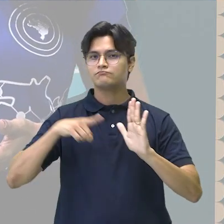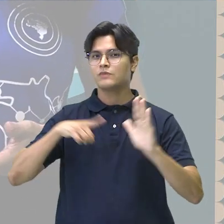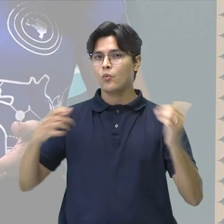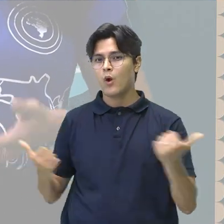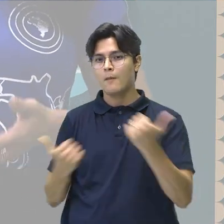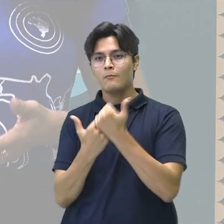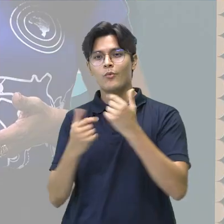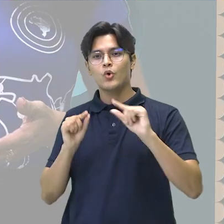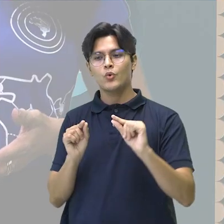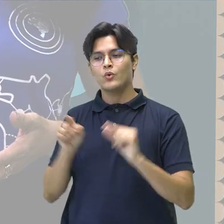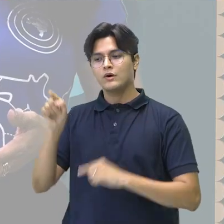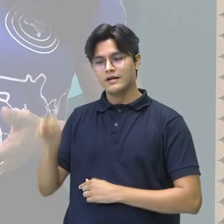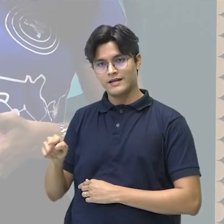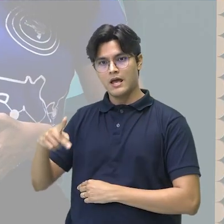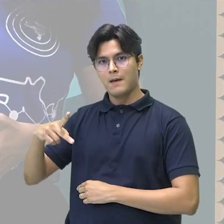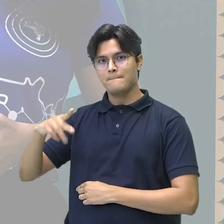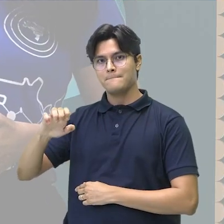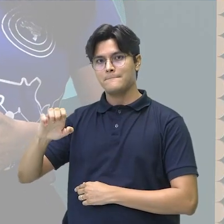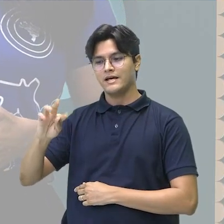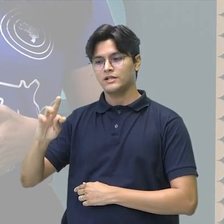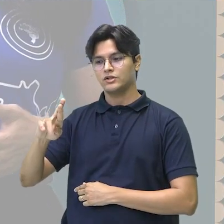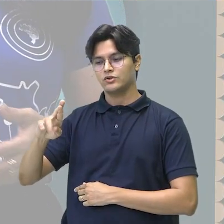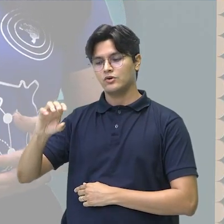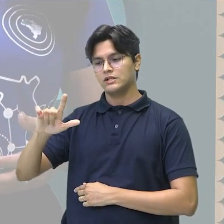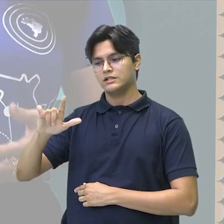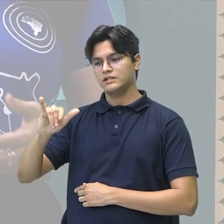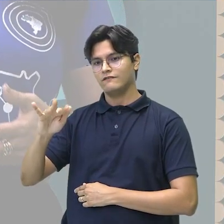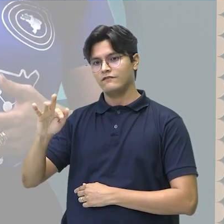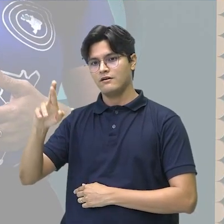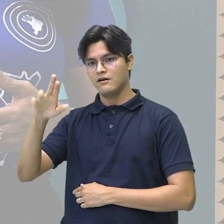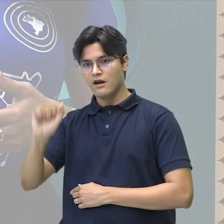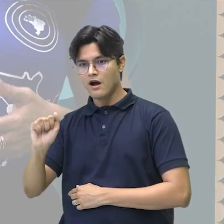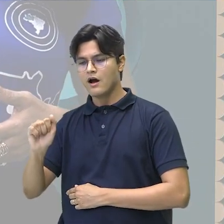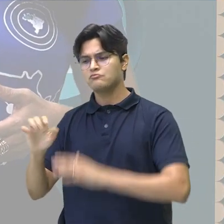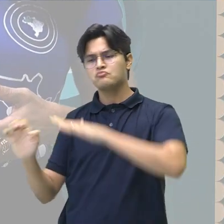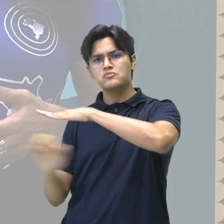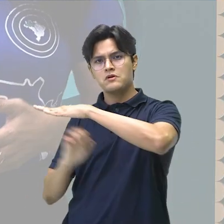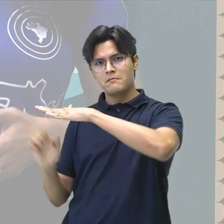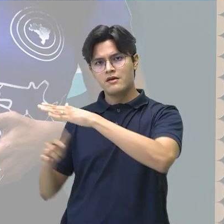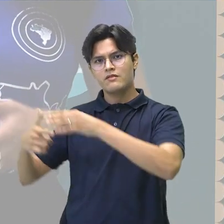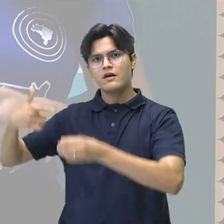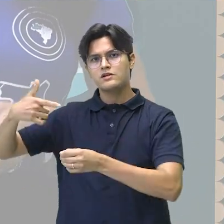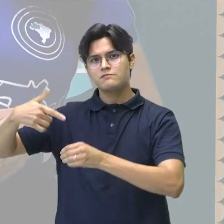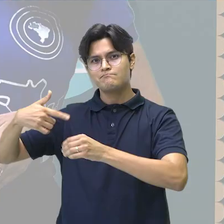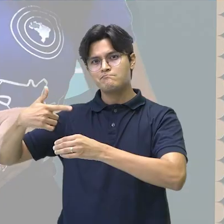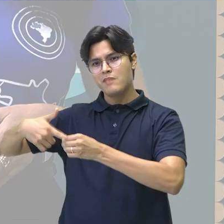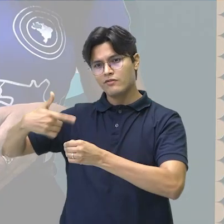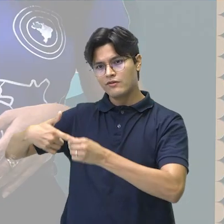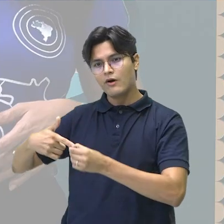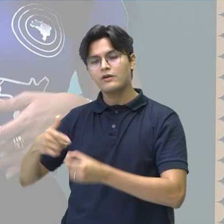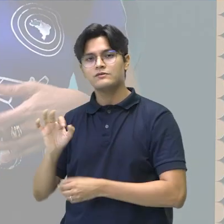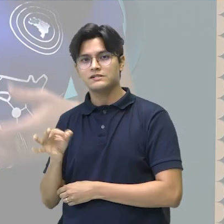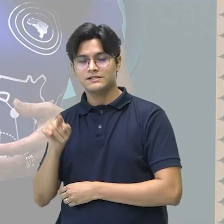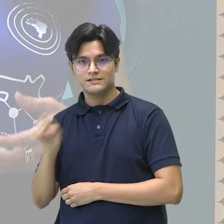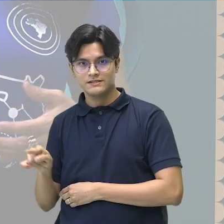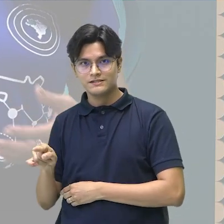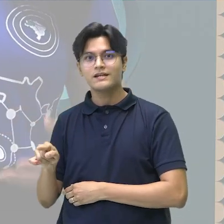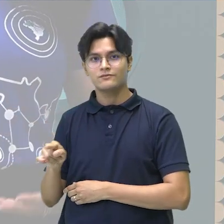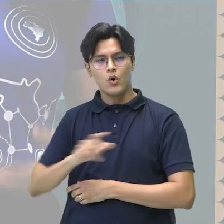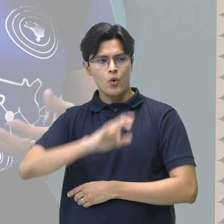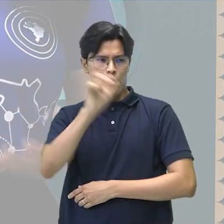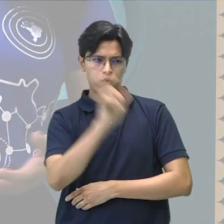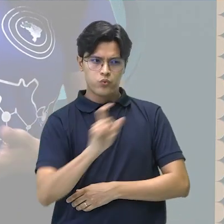de uma petrolífera francesa. O grafite mudou a comunidade e é um